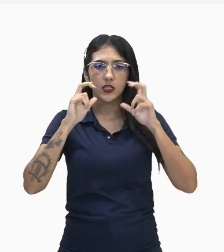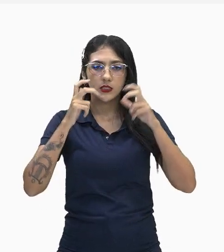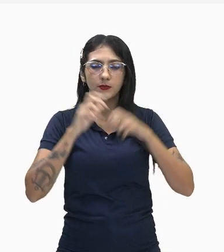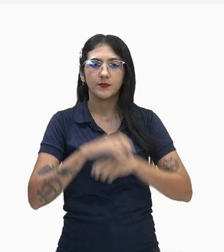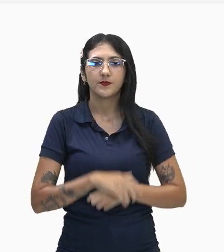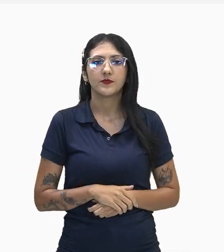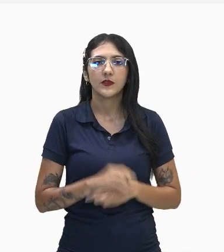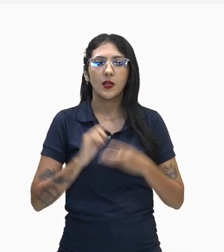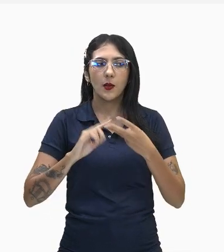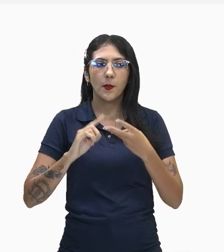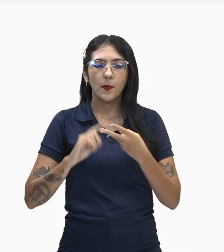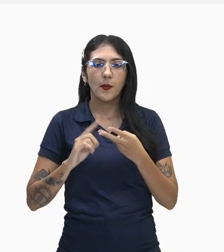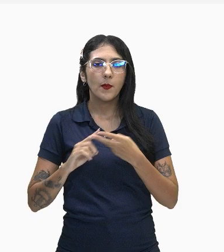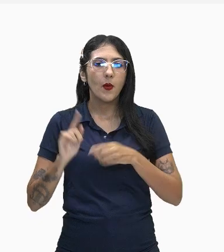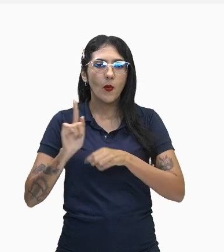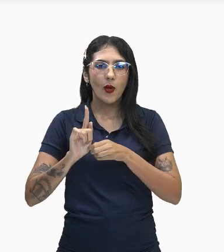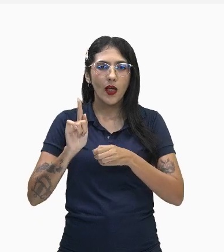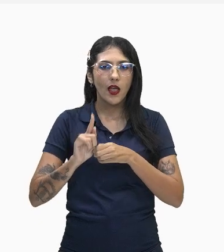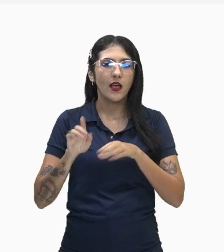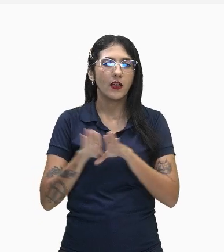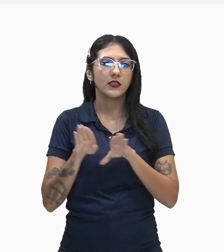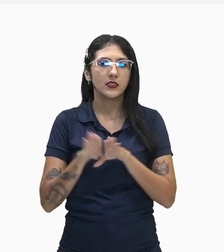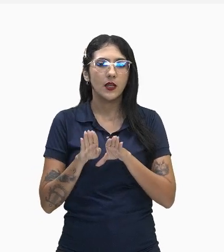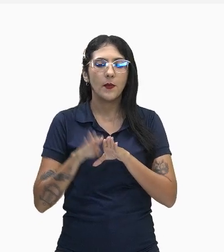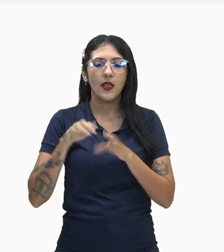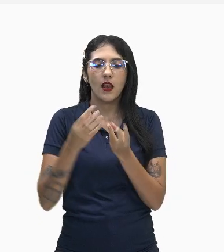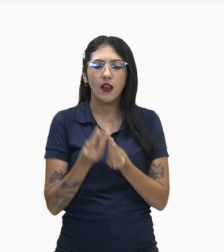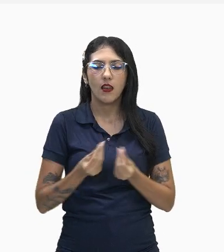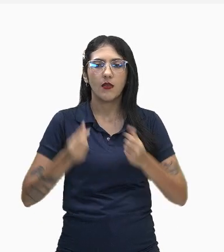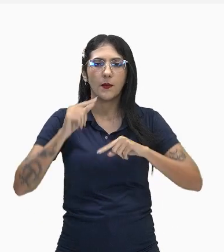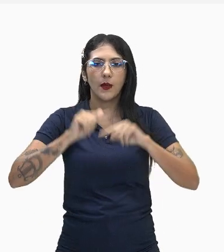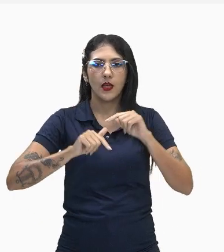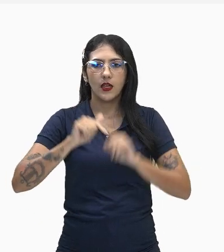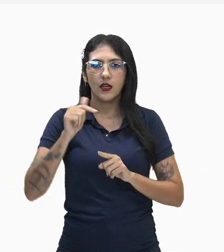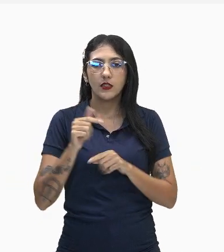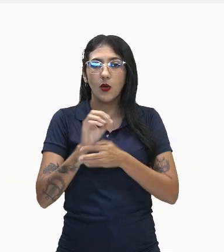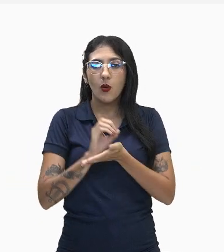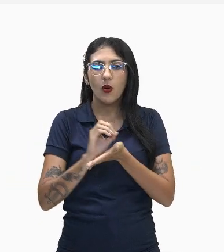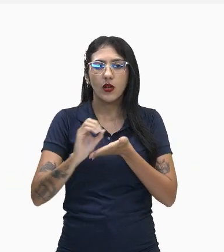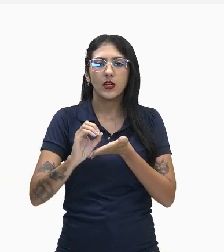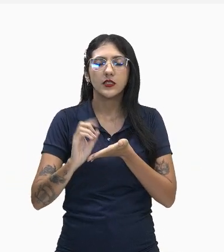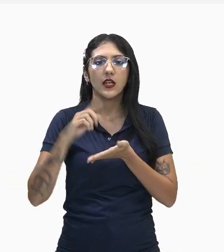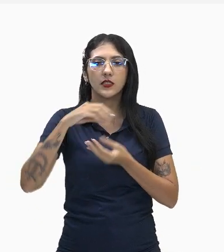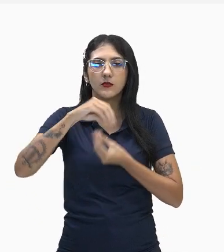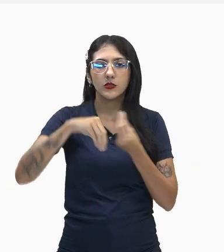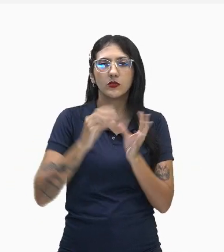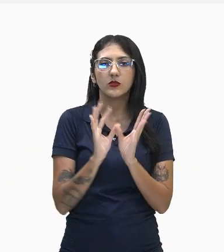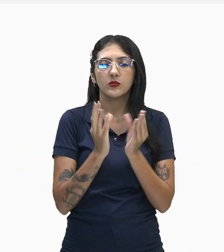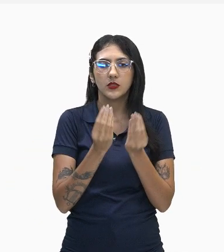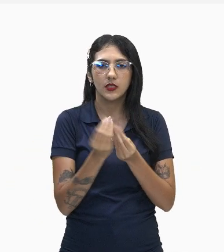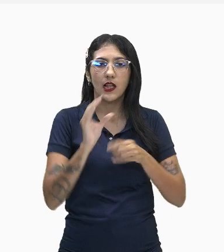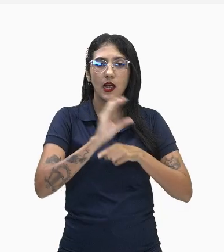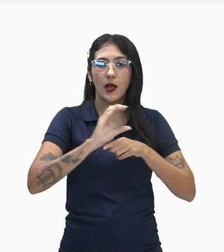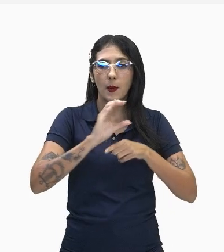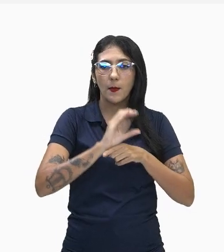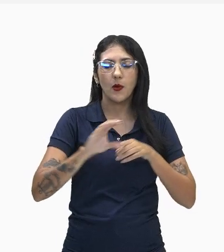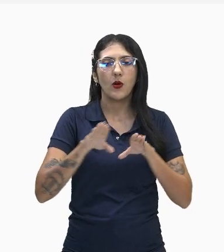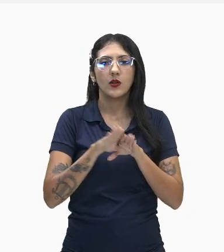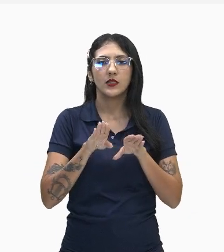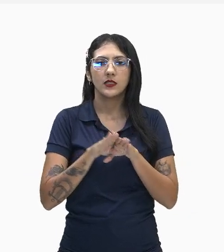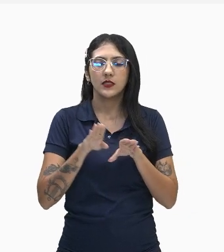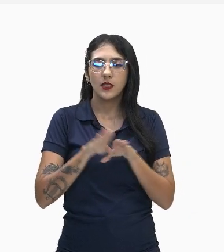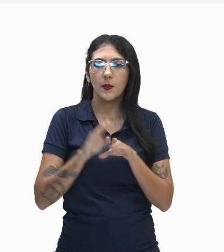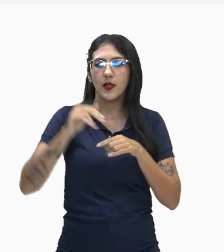surge a partir da decomposição da matéria orgânica. E ele é constituído por carbono e metano, além de outros